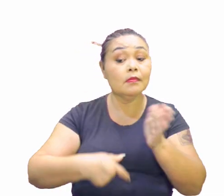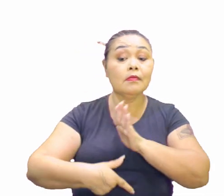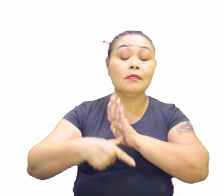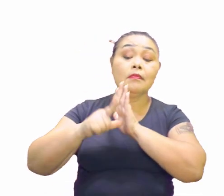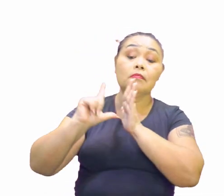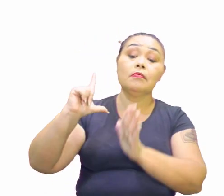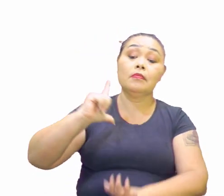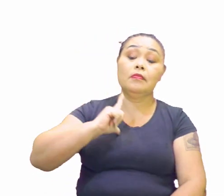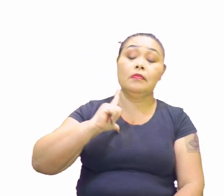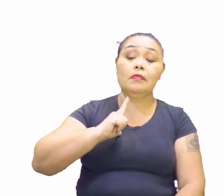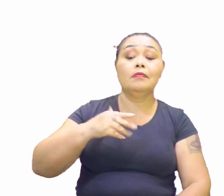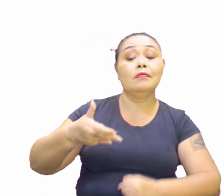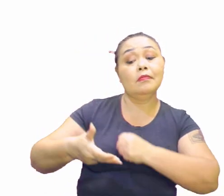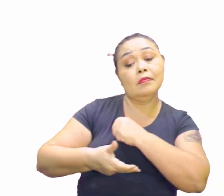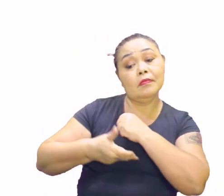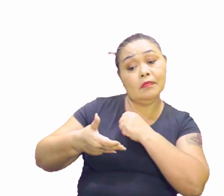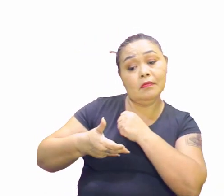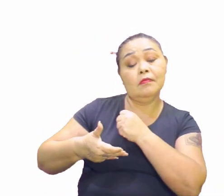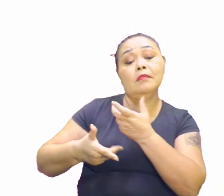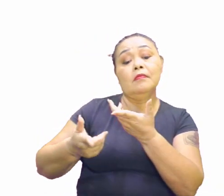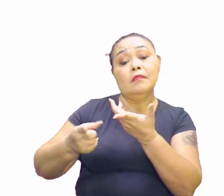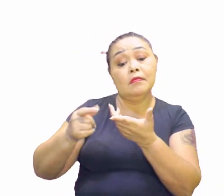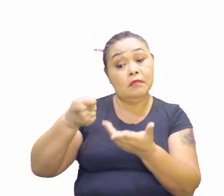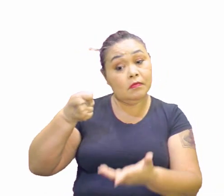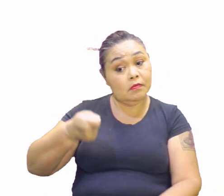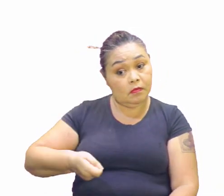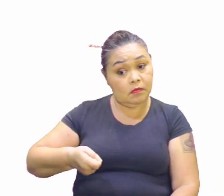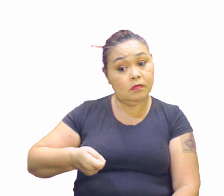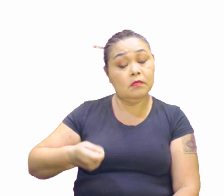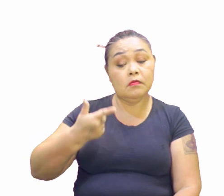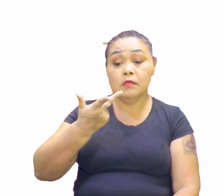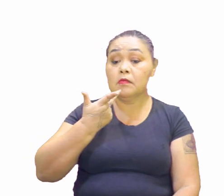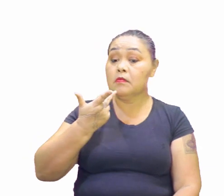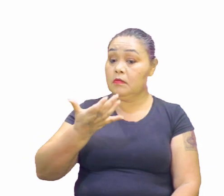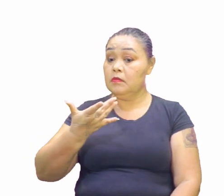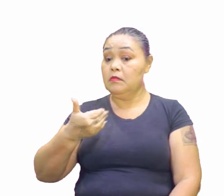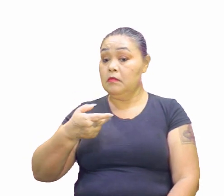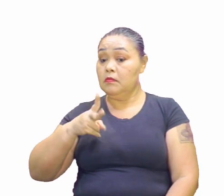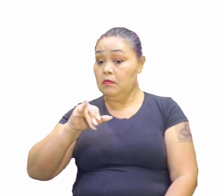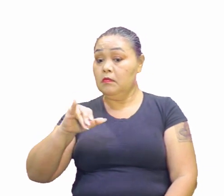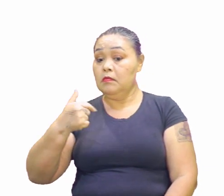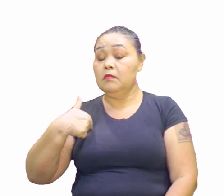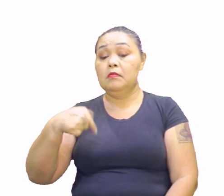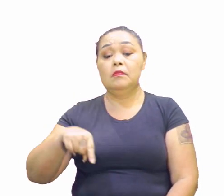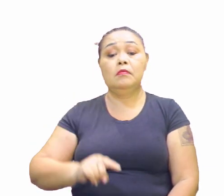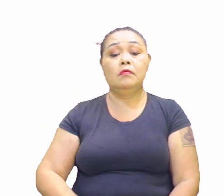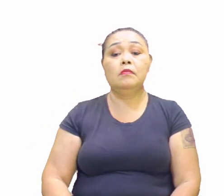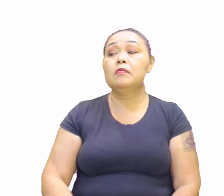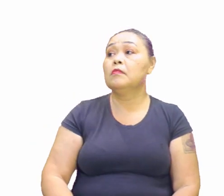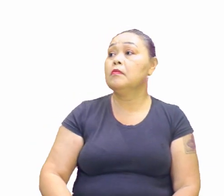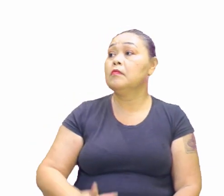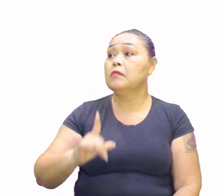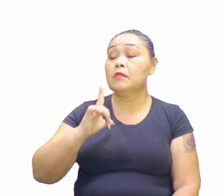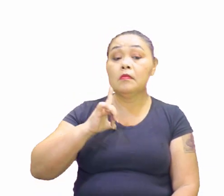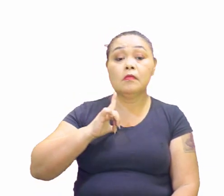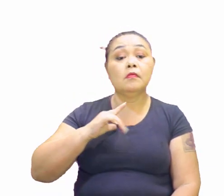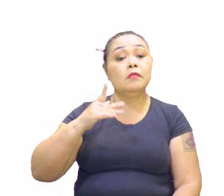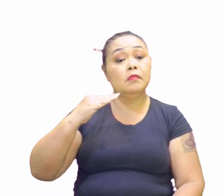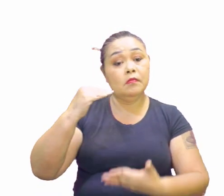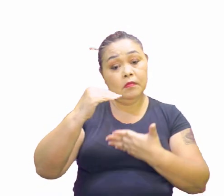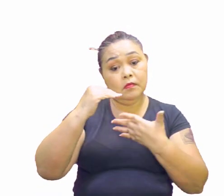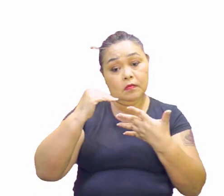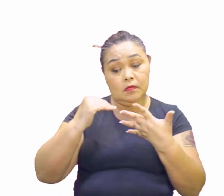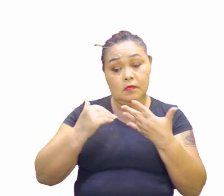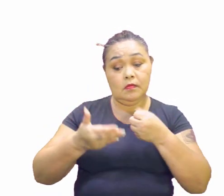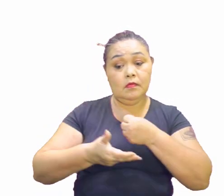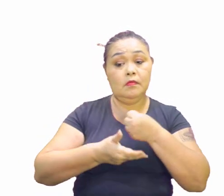precisa ter base, consistência, ser firme no que você vai defender. Por isso que fala, né? Pilares, né?